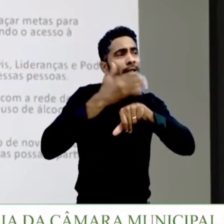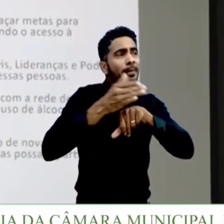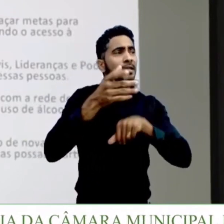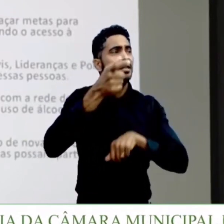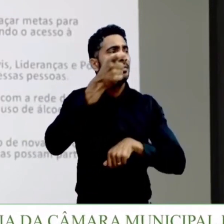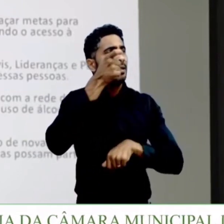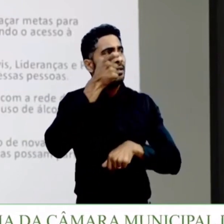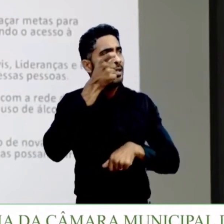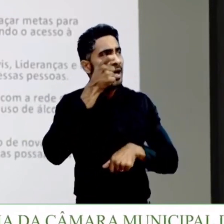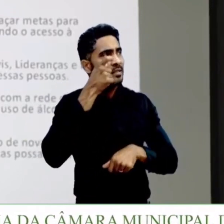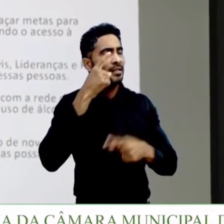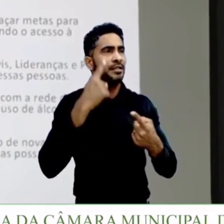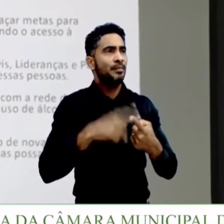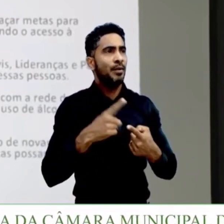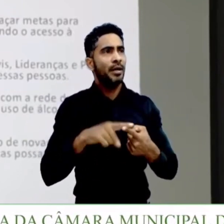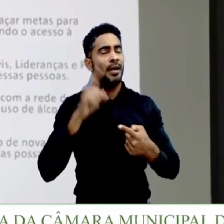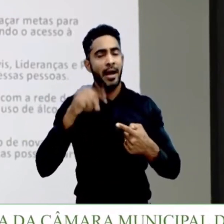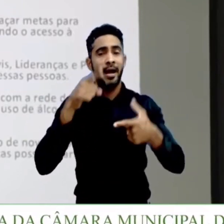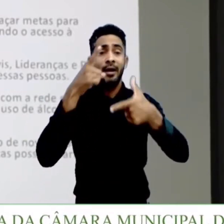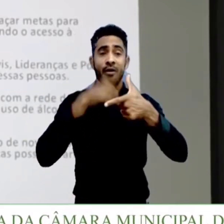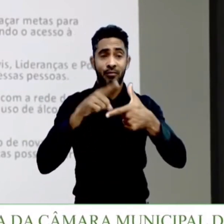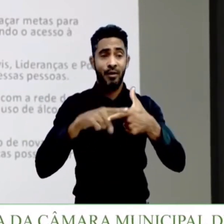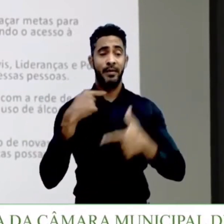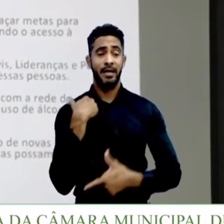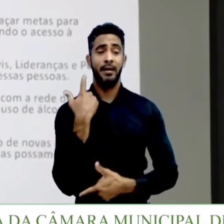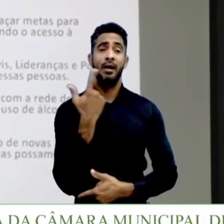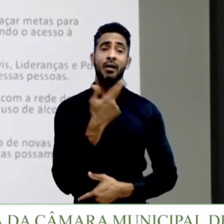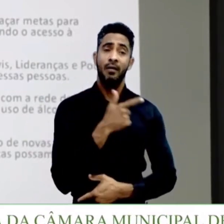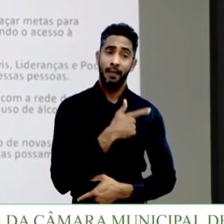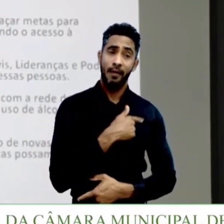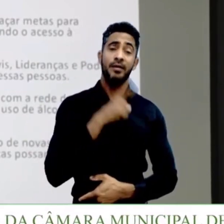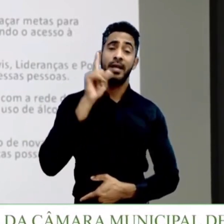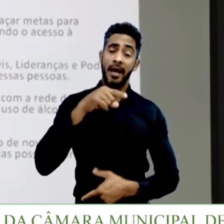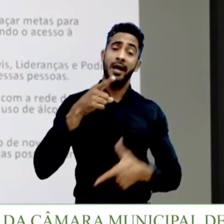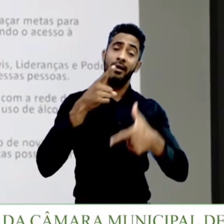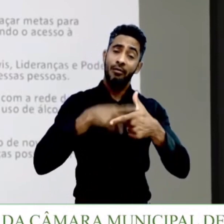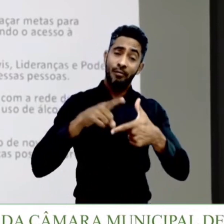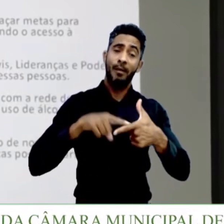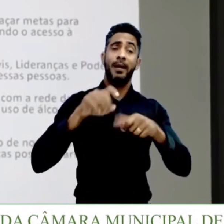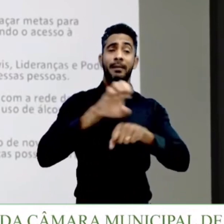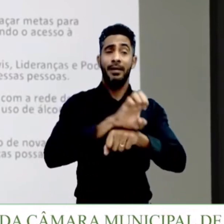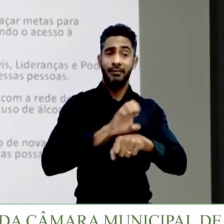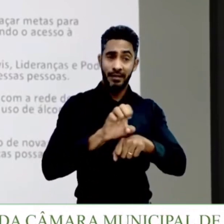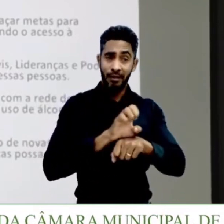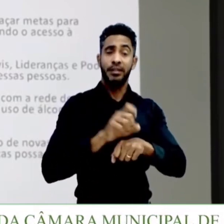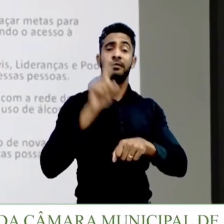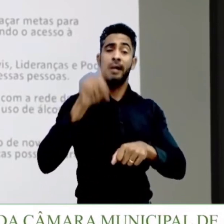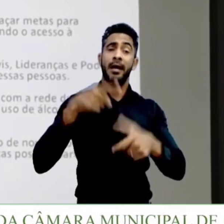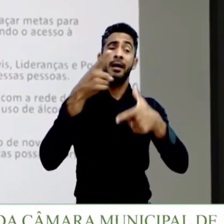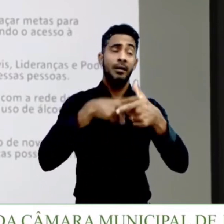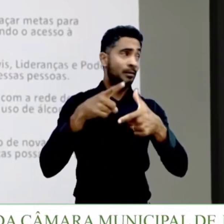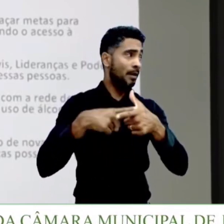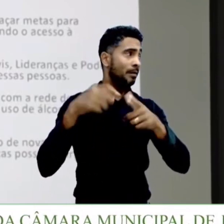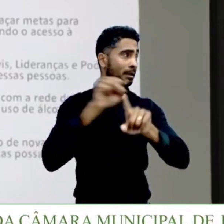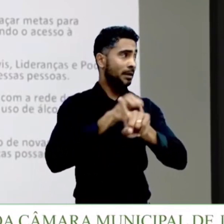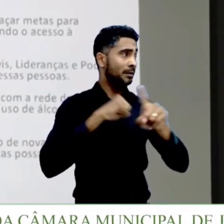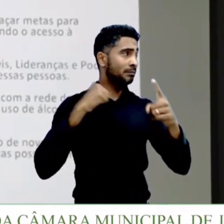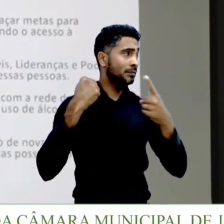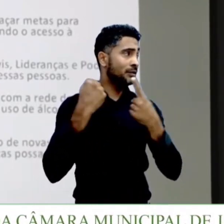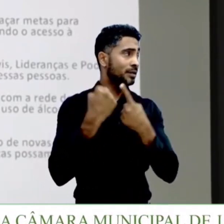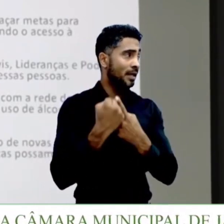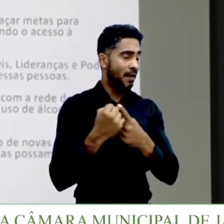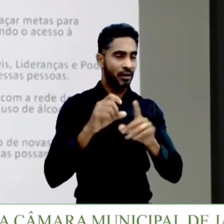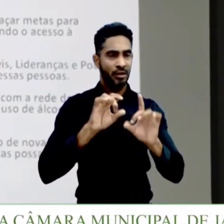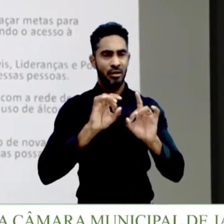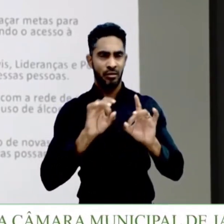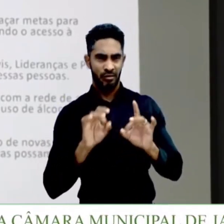Participem, porque isso é um problema nosso. É um problema do Executivo. É um problema da sociedade. Mas se a gente só